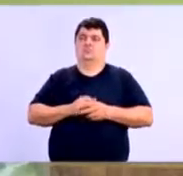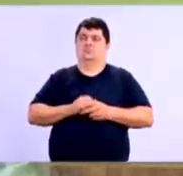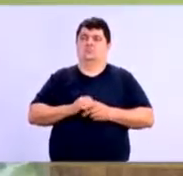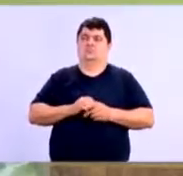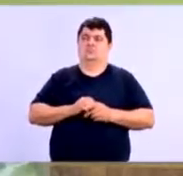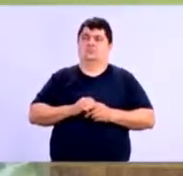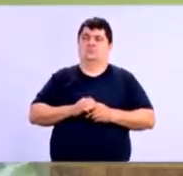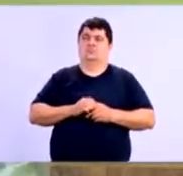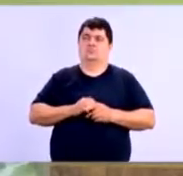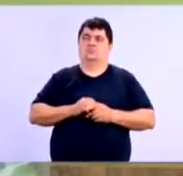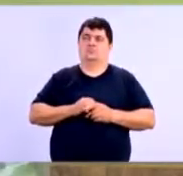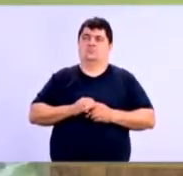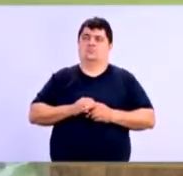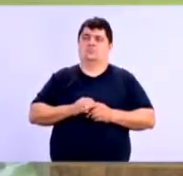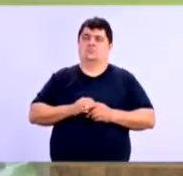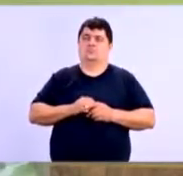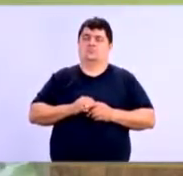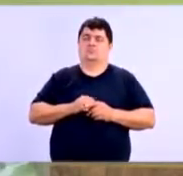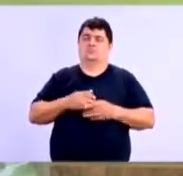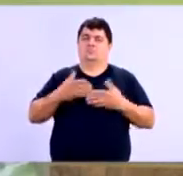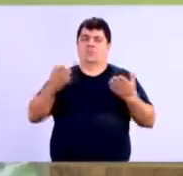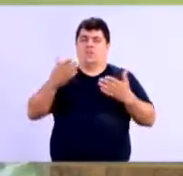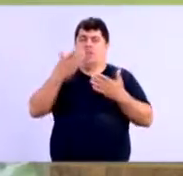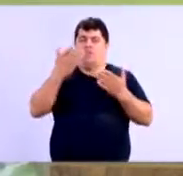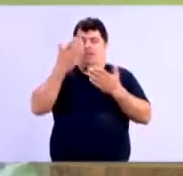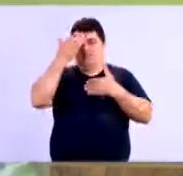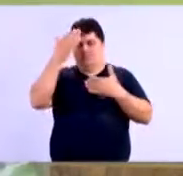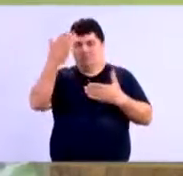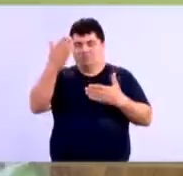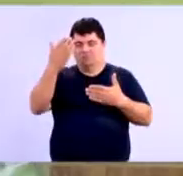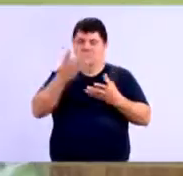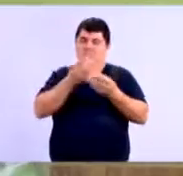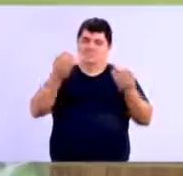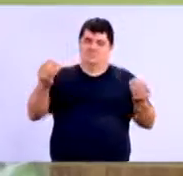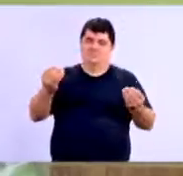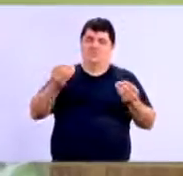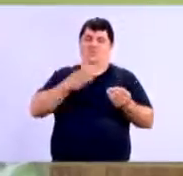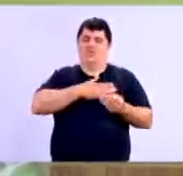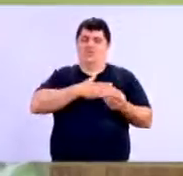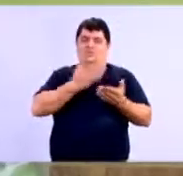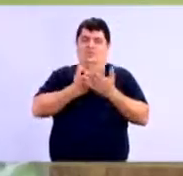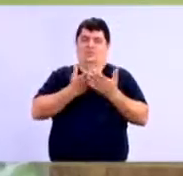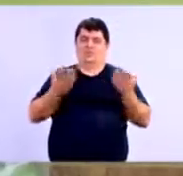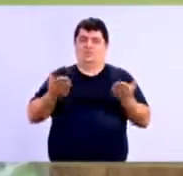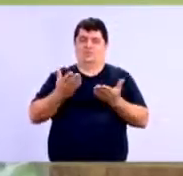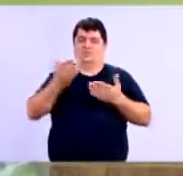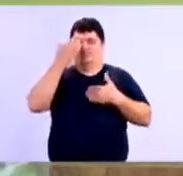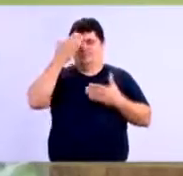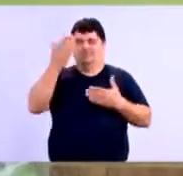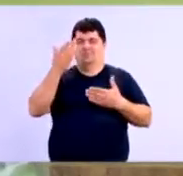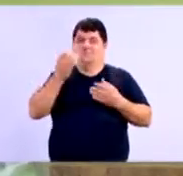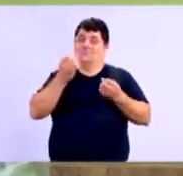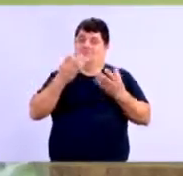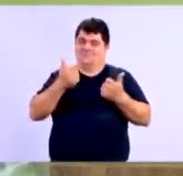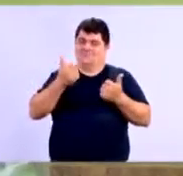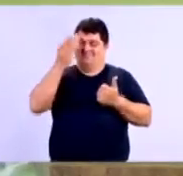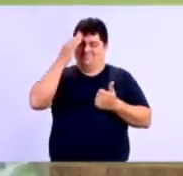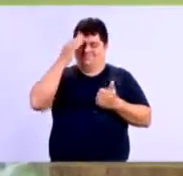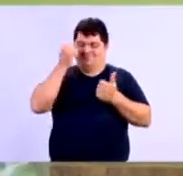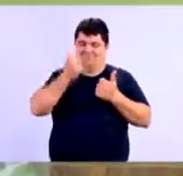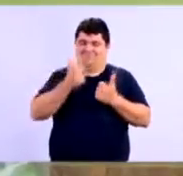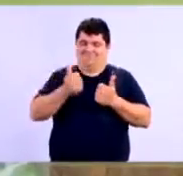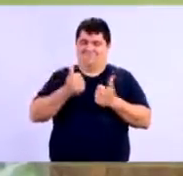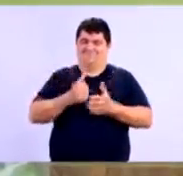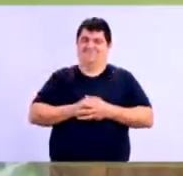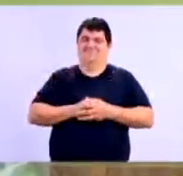retorno sobre o ativo. No mais, todos aqui agradecendo bastante e gostaram muito da aula. Obrigada, então significa que vocês compreenderam bastante